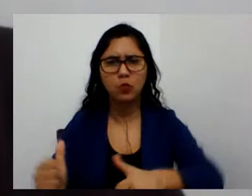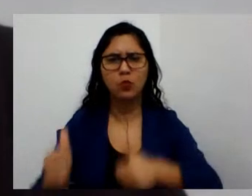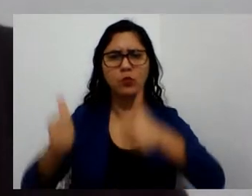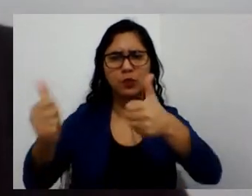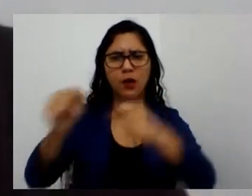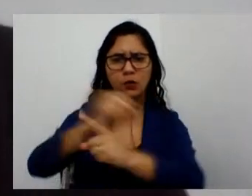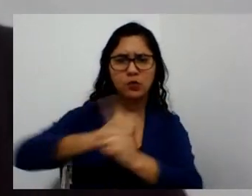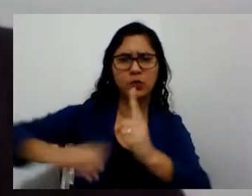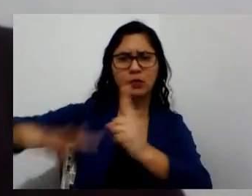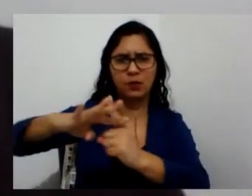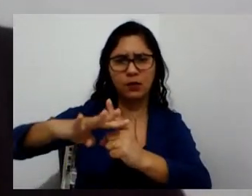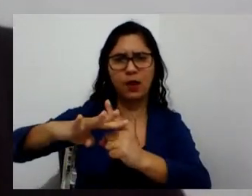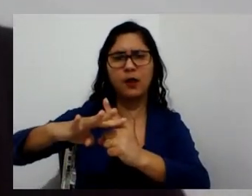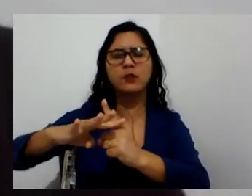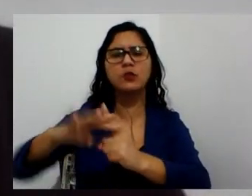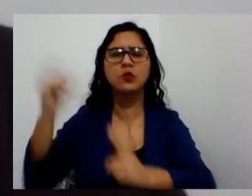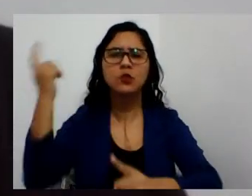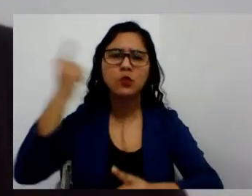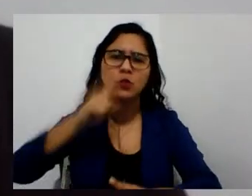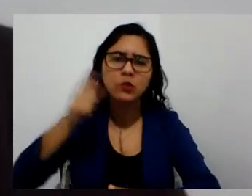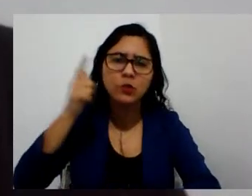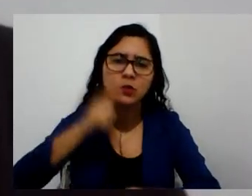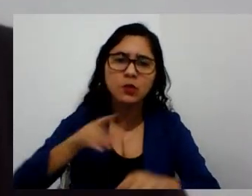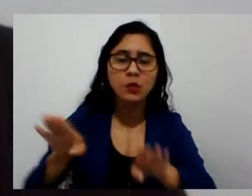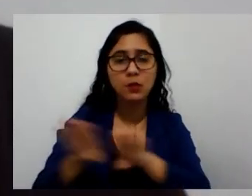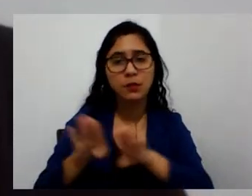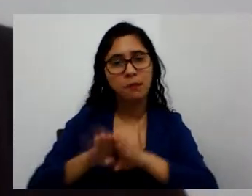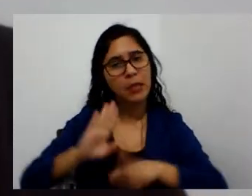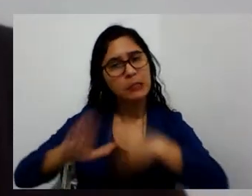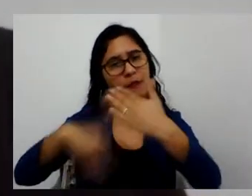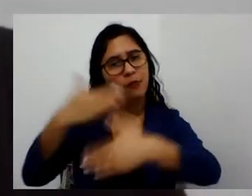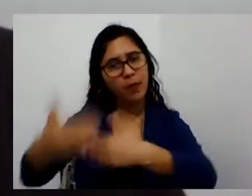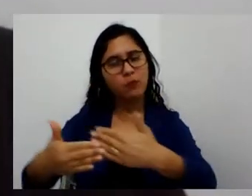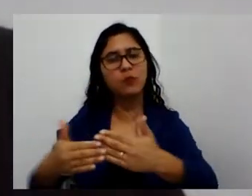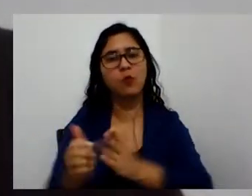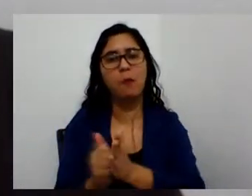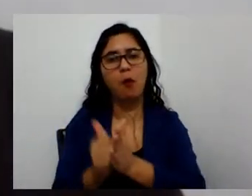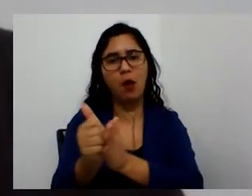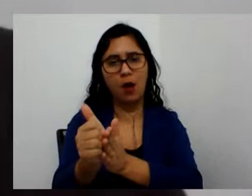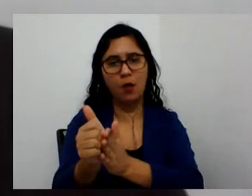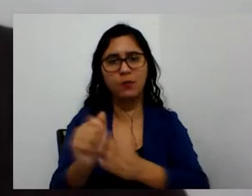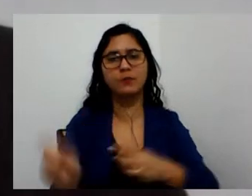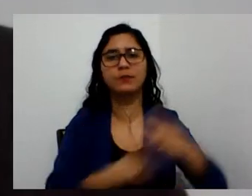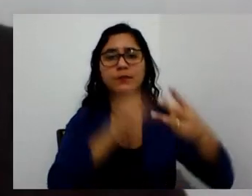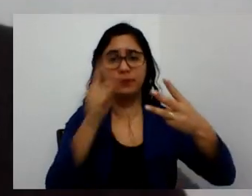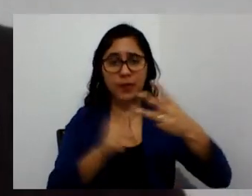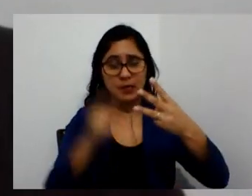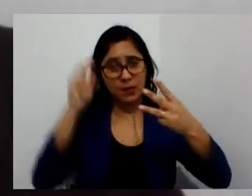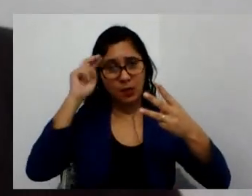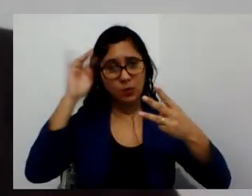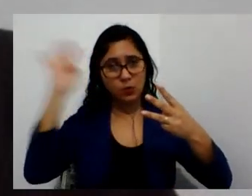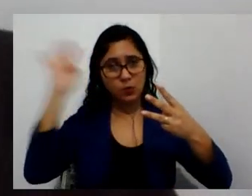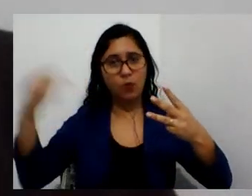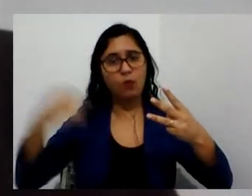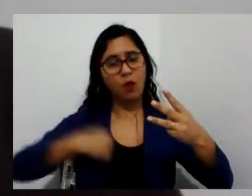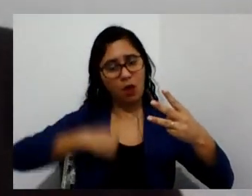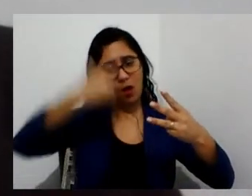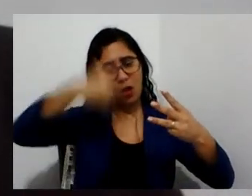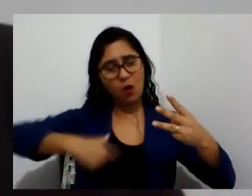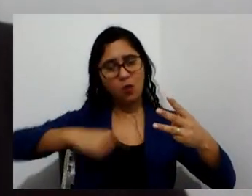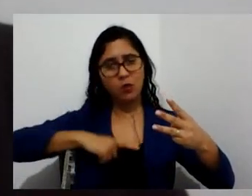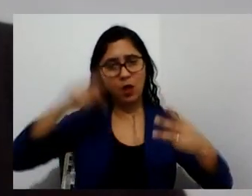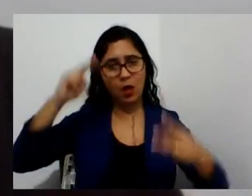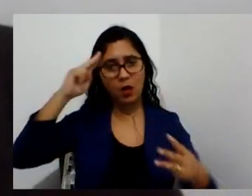sociedade, alcançando também um desenvolvimento moral mais elevado. Terceiro sonho, eu tenho um sonho